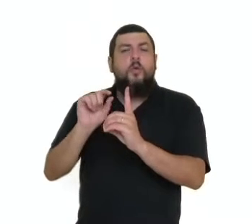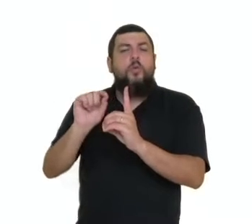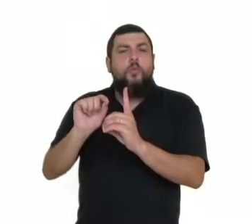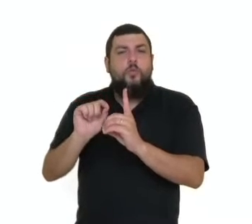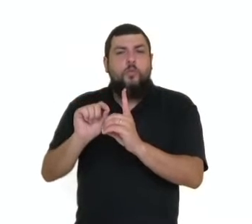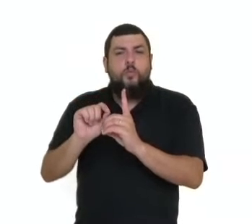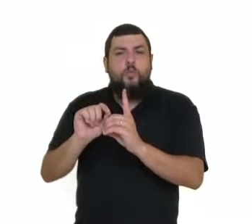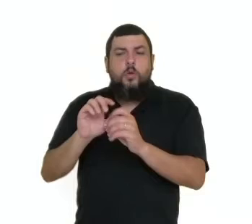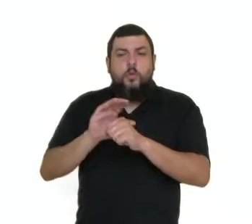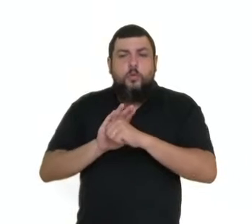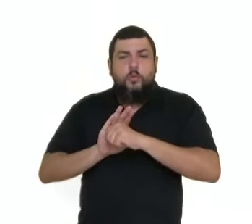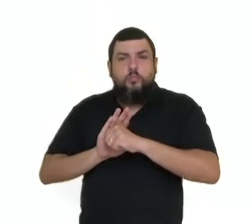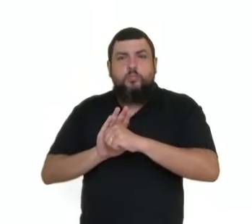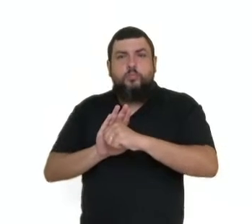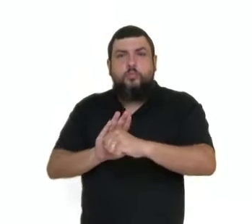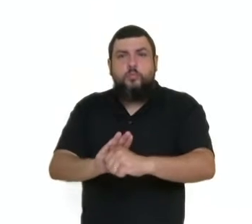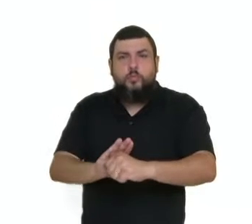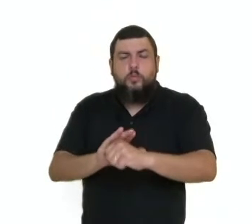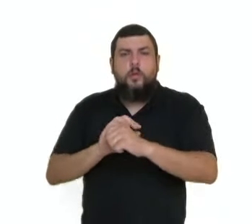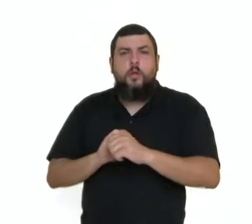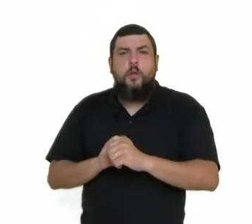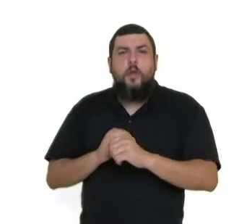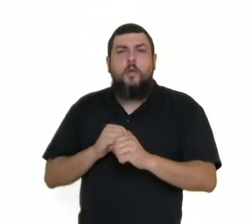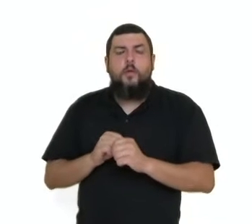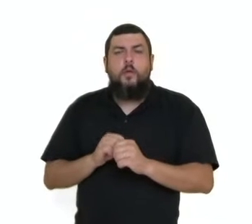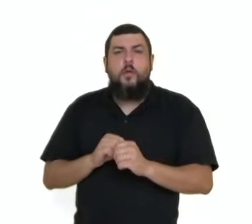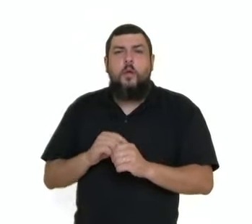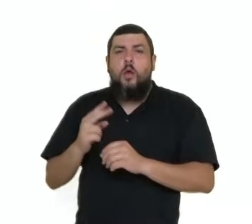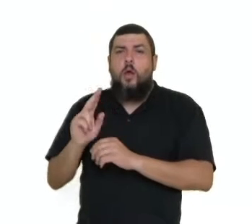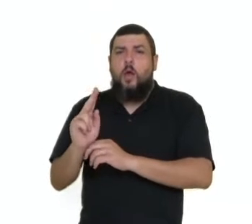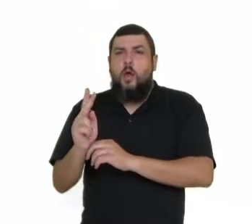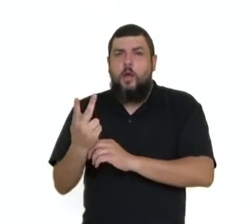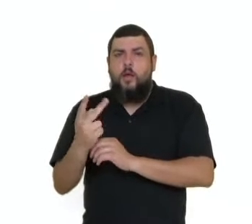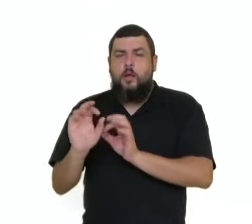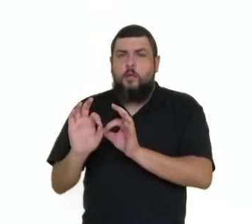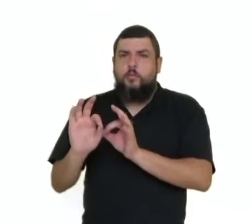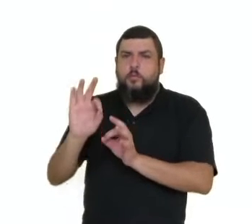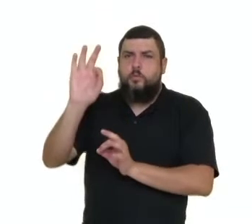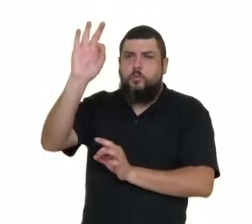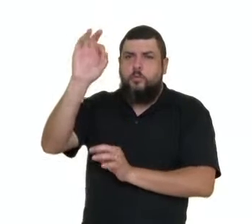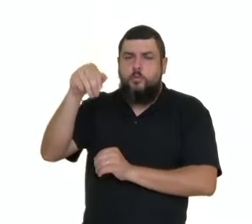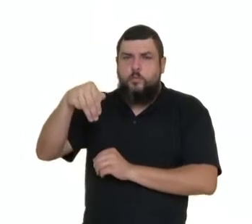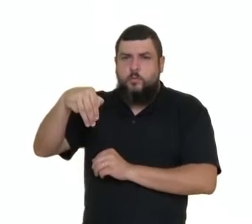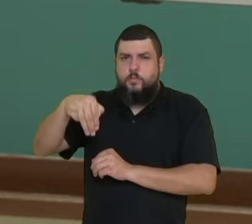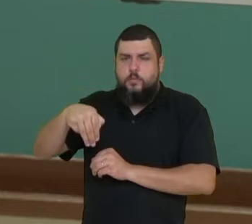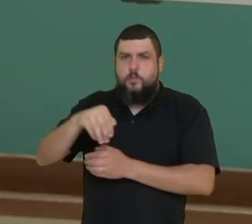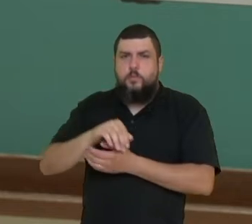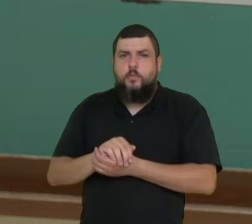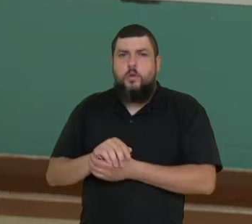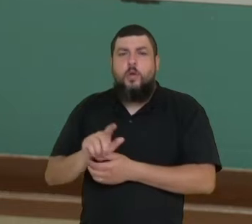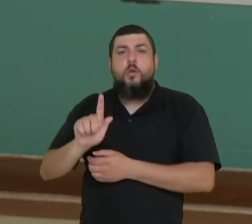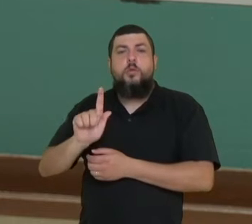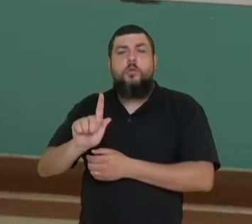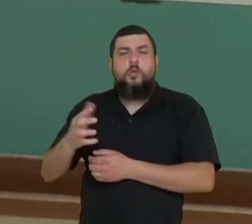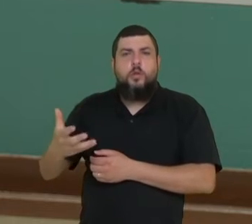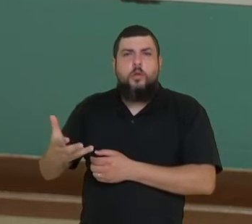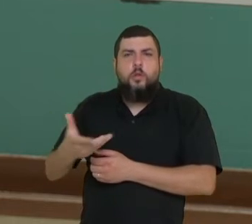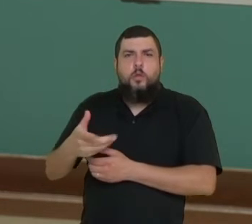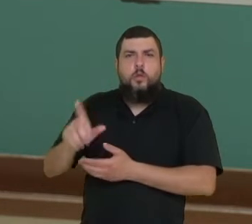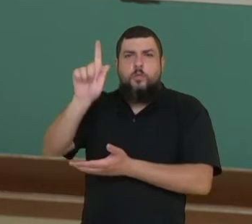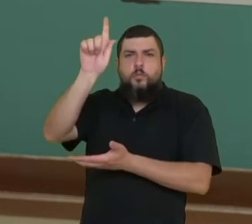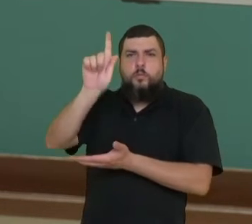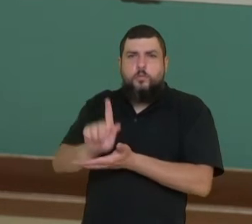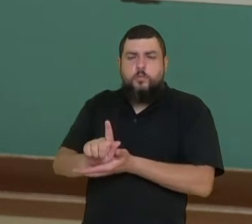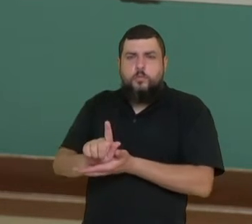o deslocamento, o H representa a altura em metro, e o G é a famosa aceleração da gravidade, Lembrando